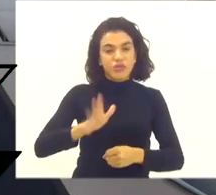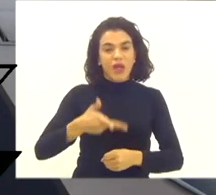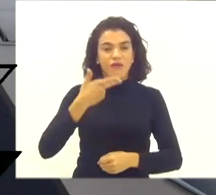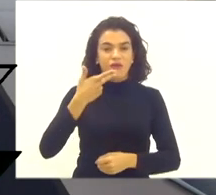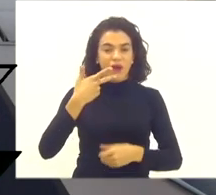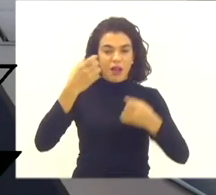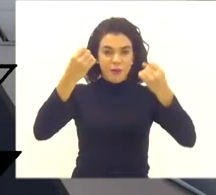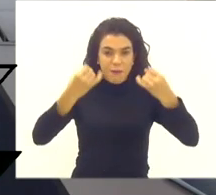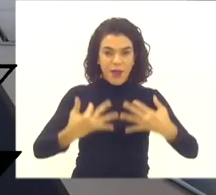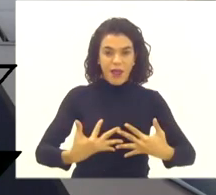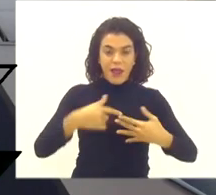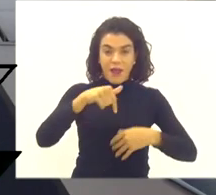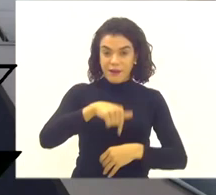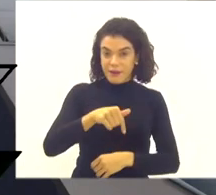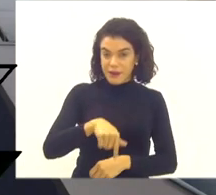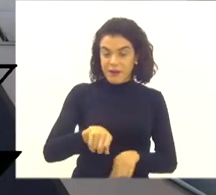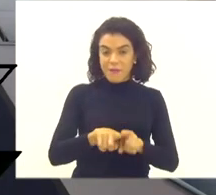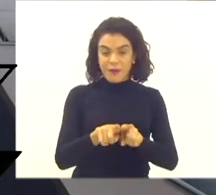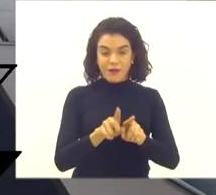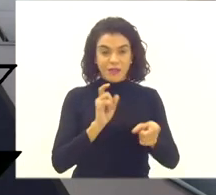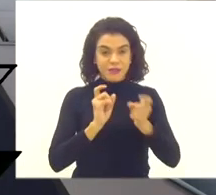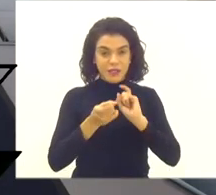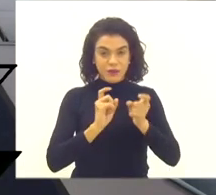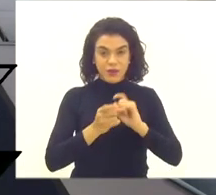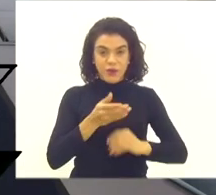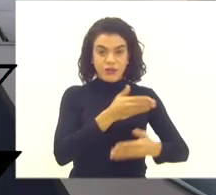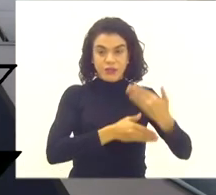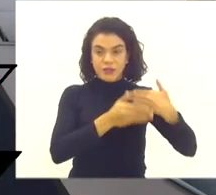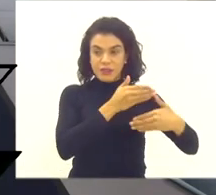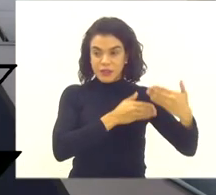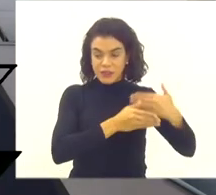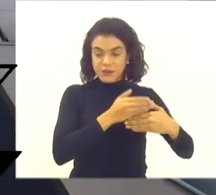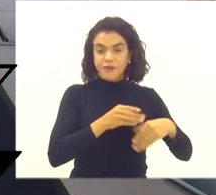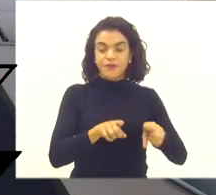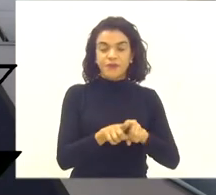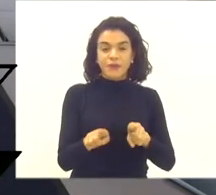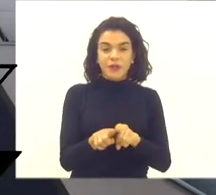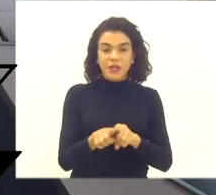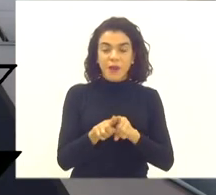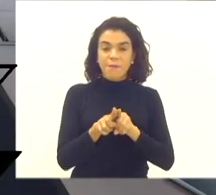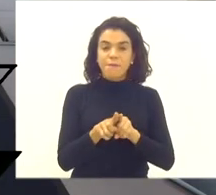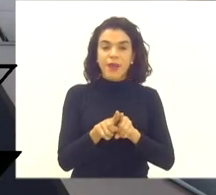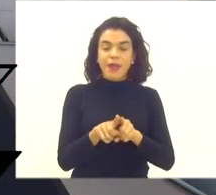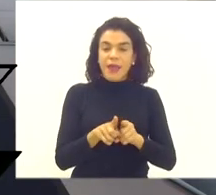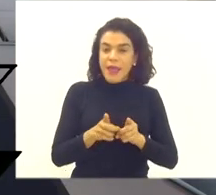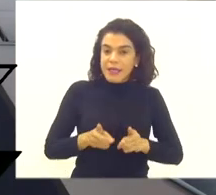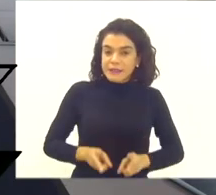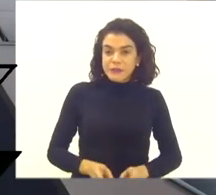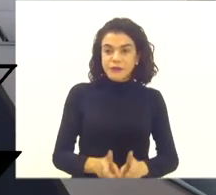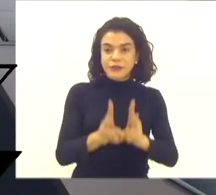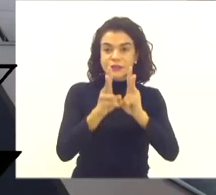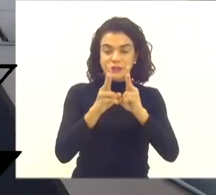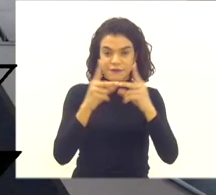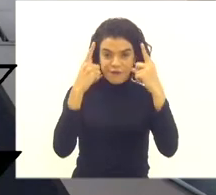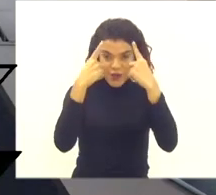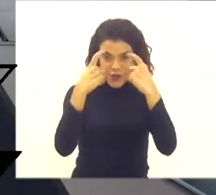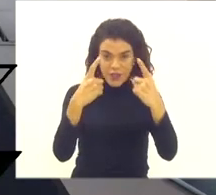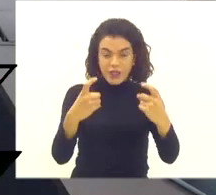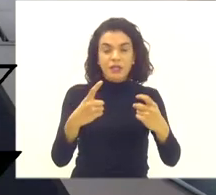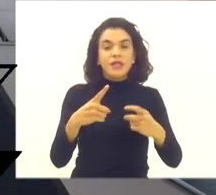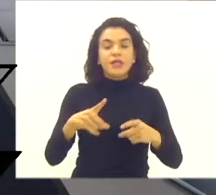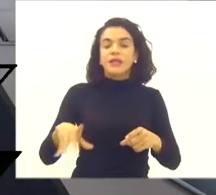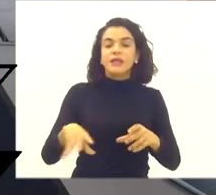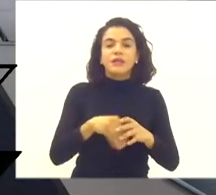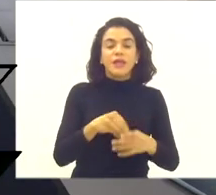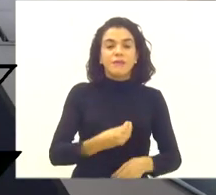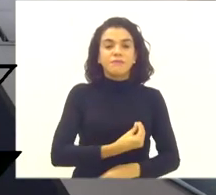colocada aqui nas sessões da comissão e essa submissão violenta e constante das mulheres ela está